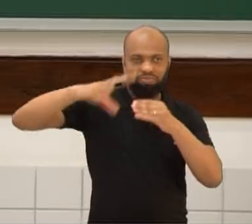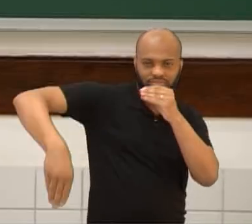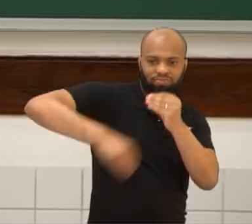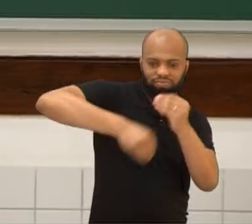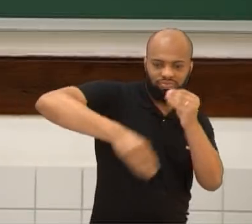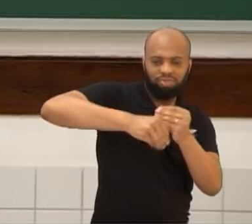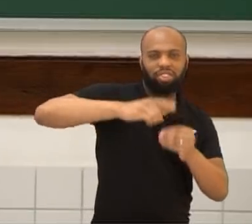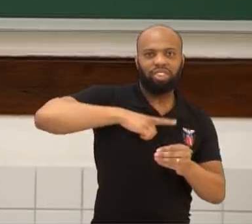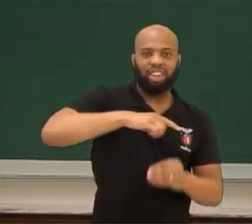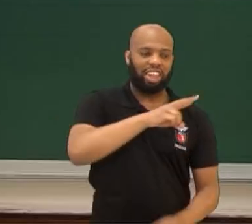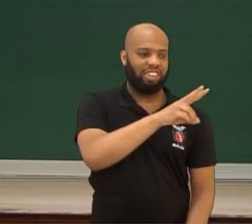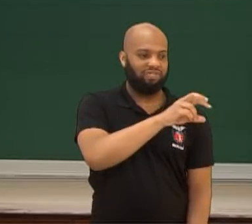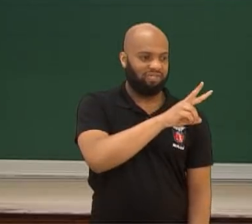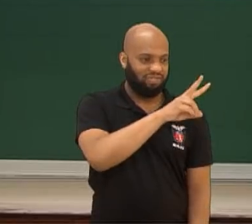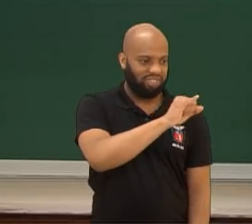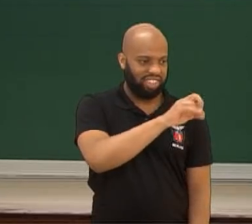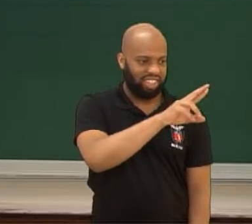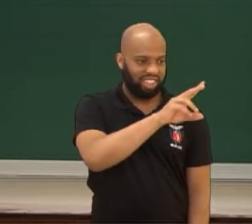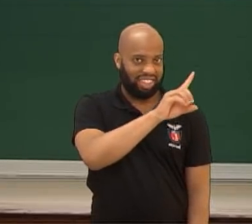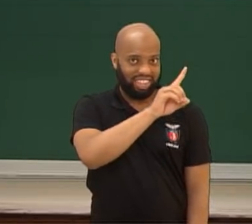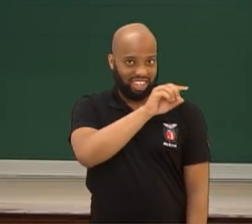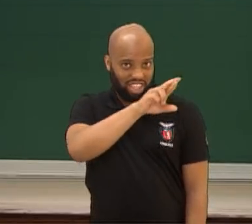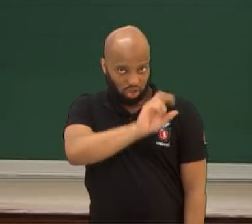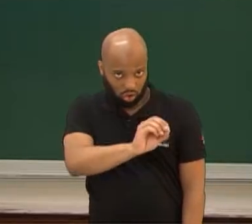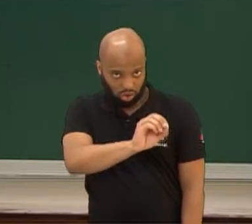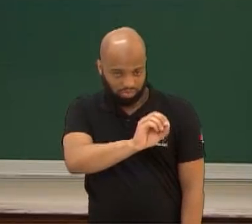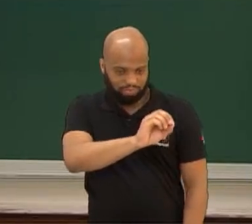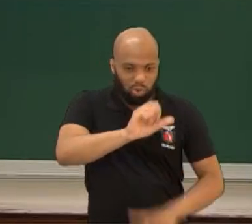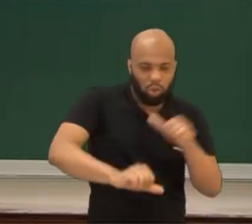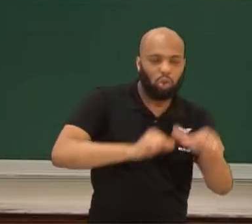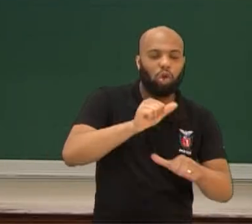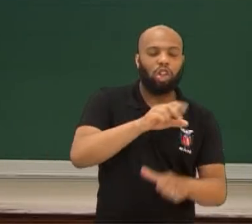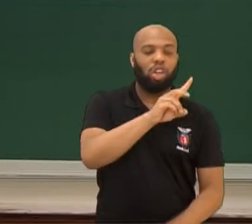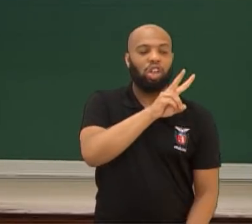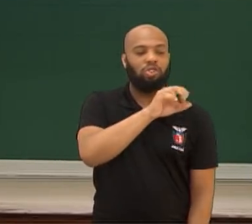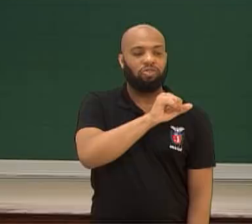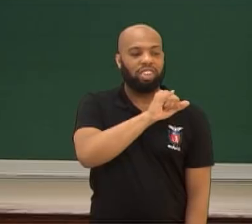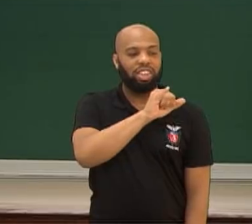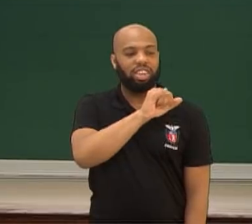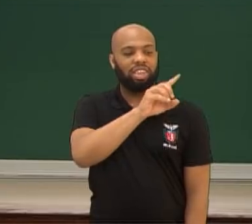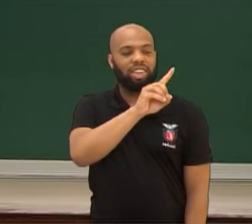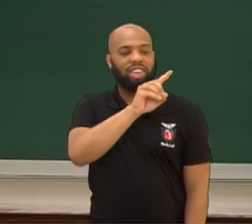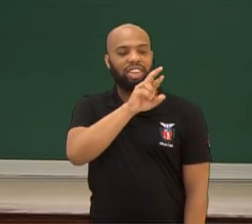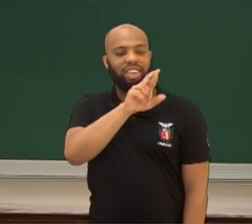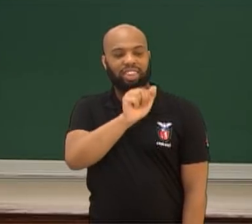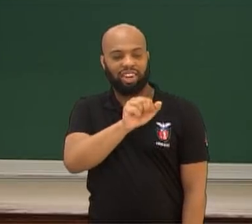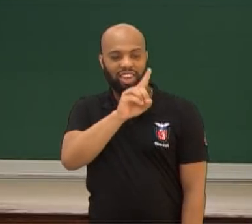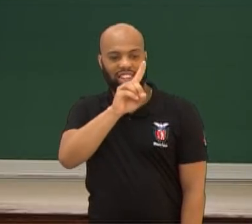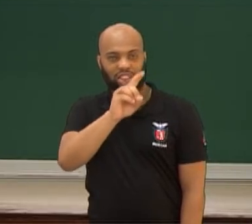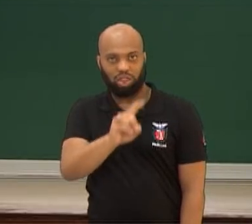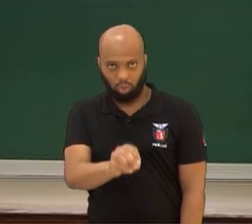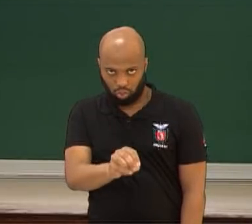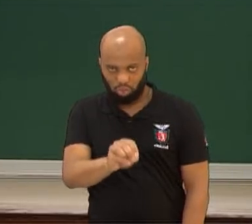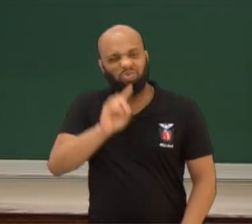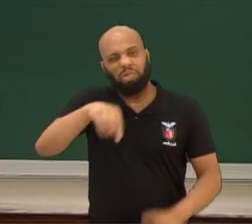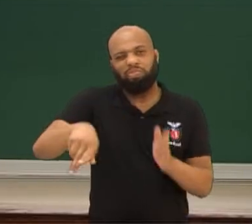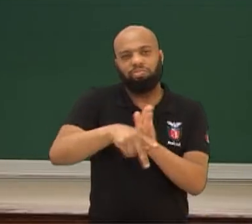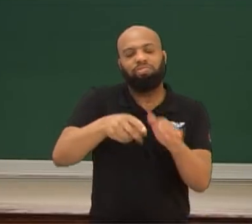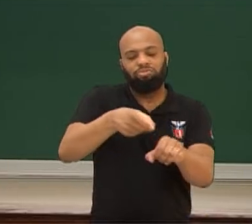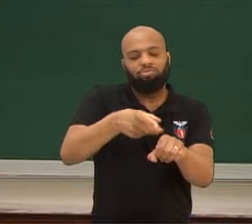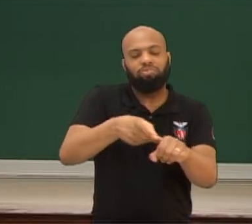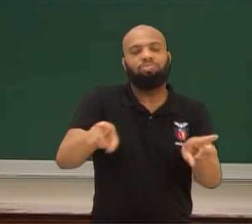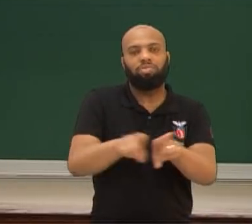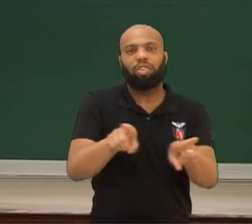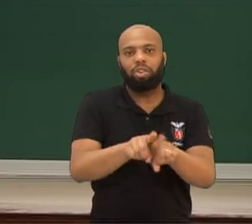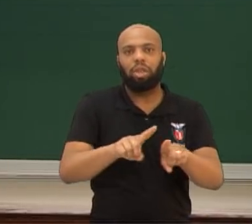tem aqui uma derivação sufixal, né? Não é muito comum a gente ver, né, essa expressão sendo utilizada para se referir a vaso de